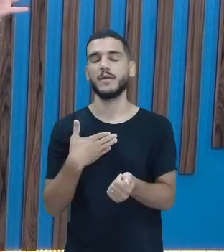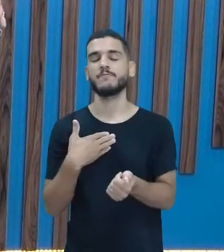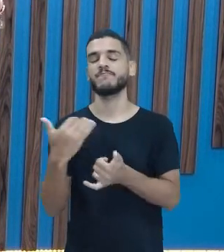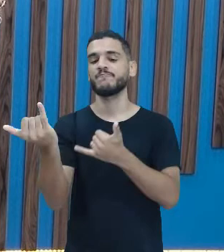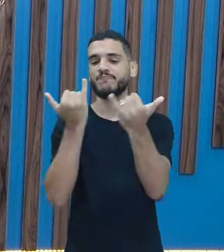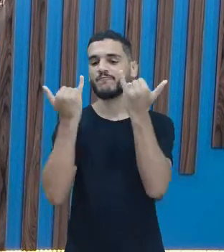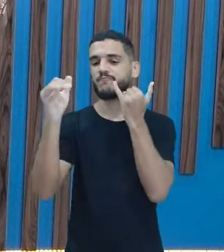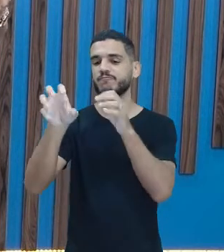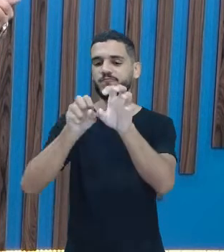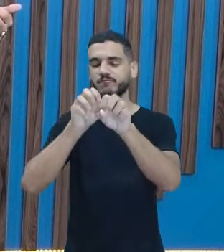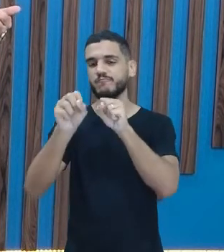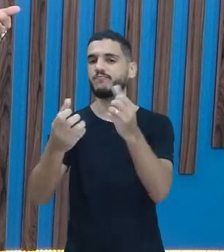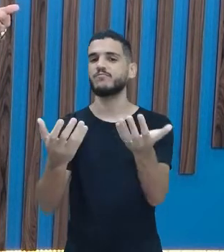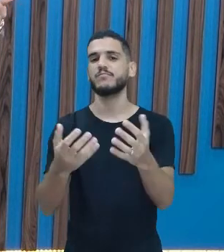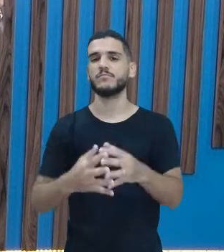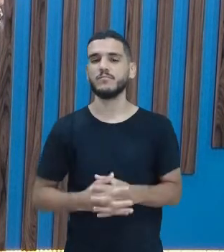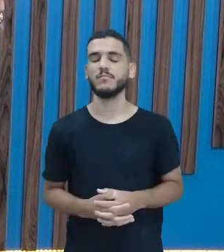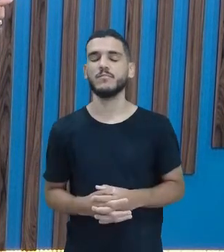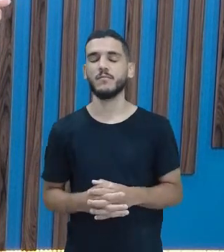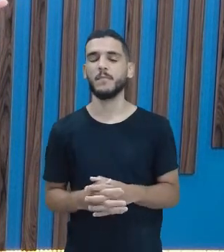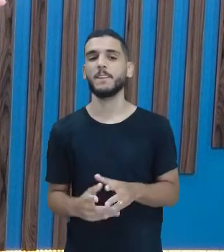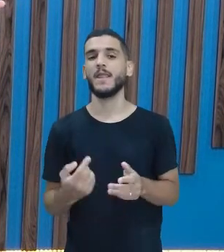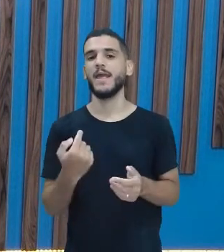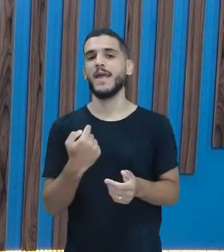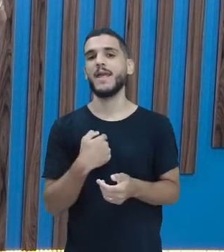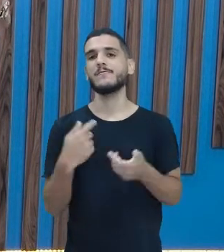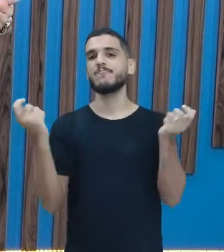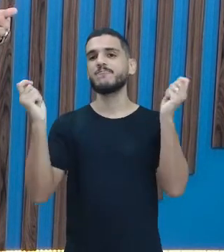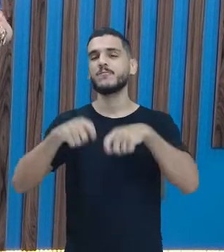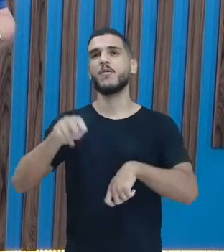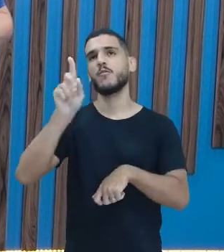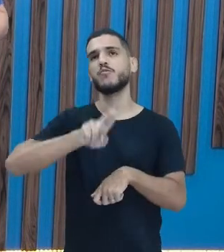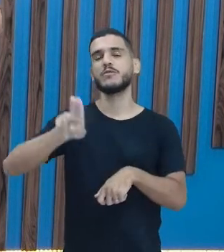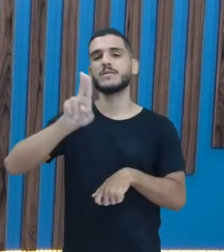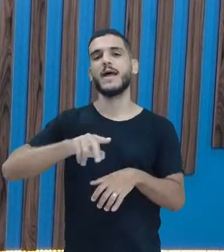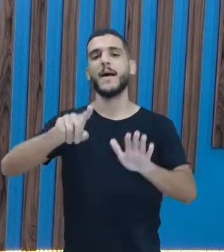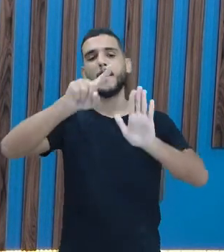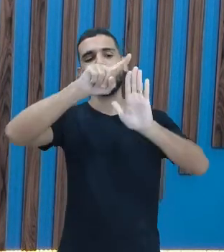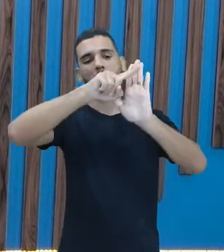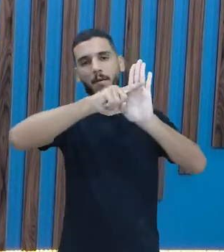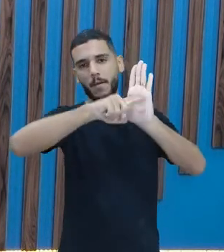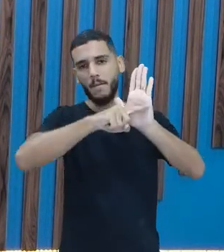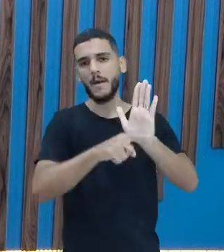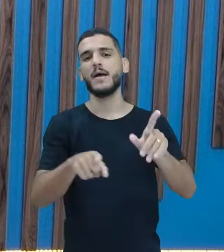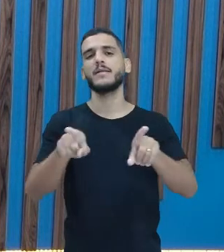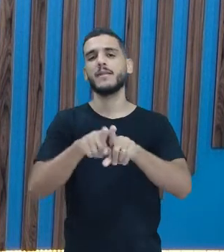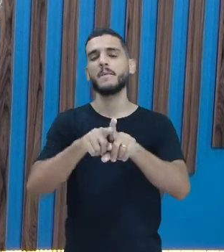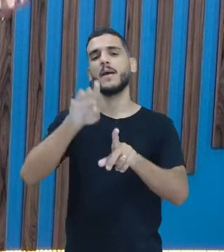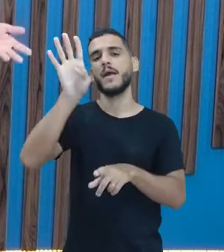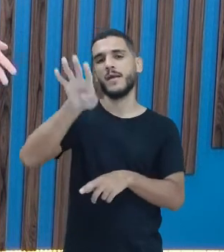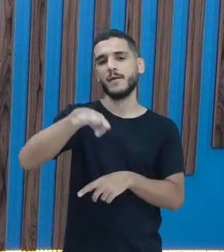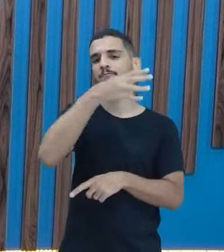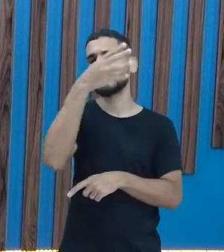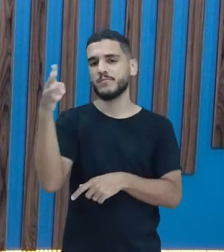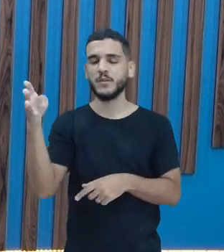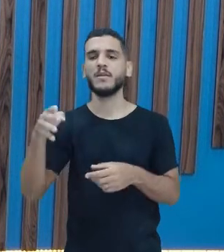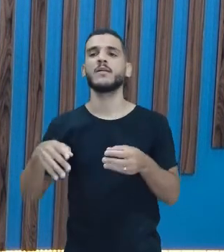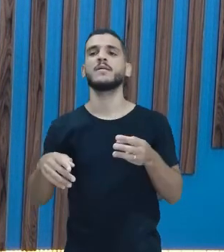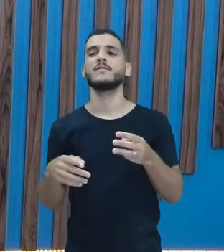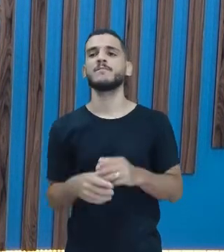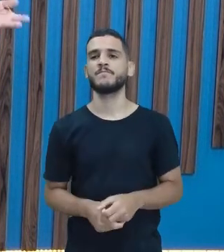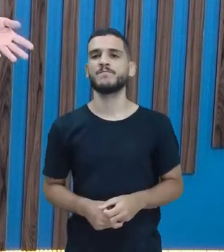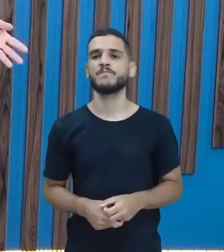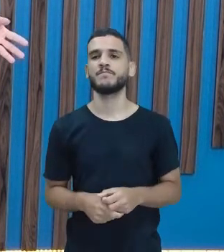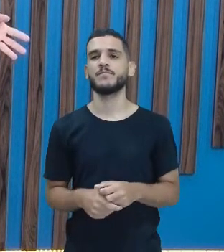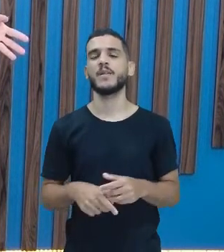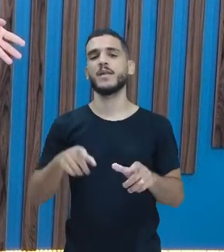informação. Eu posso colocar aquilo ali em lista, eu posso colocar em tabelas simples, tabela de dupla entrada